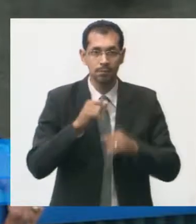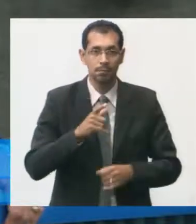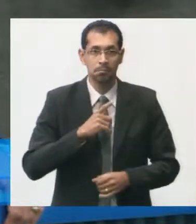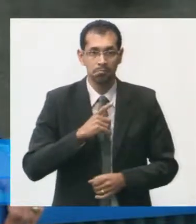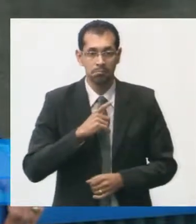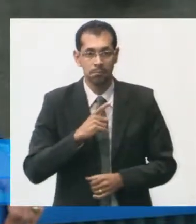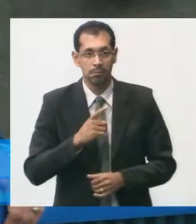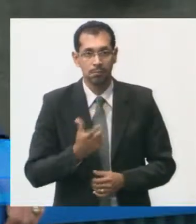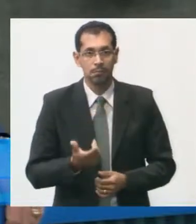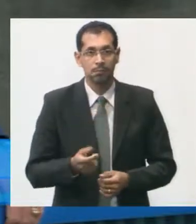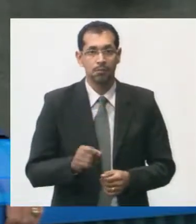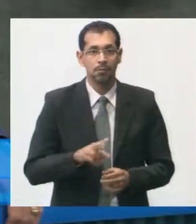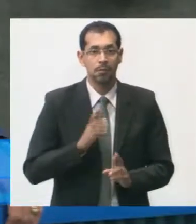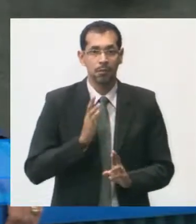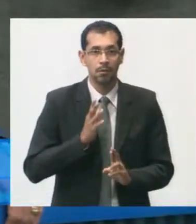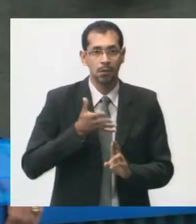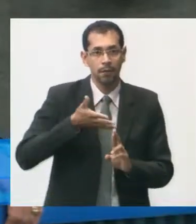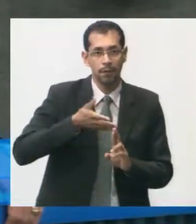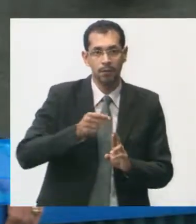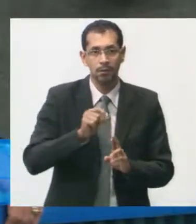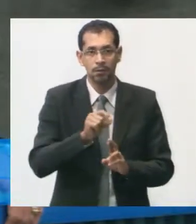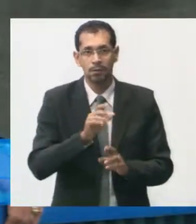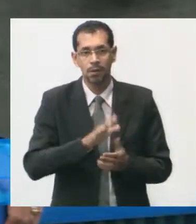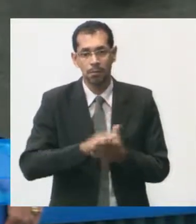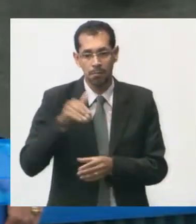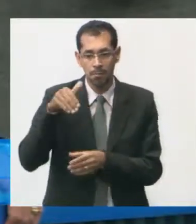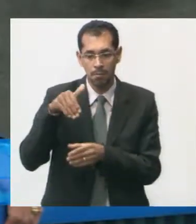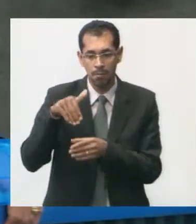relação a uma eleição